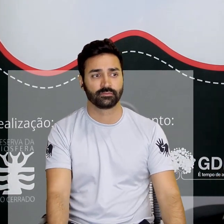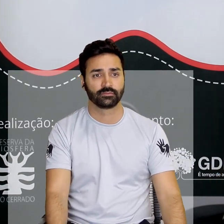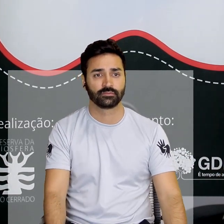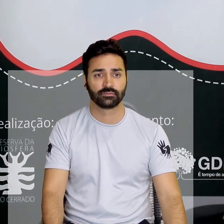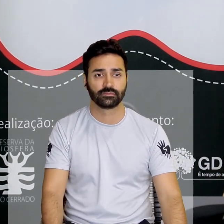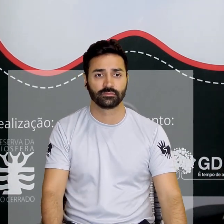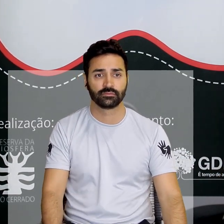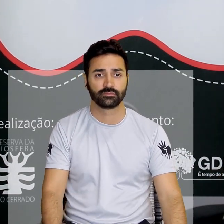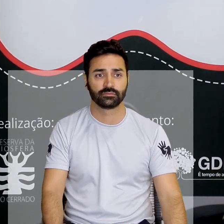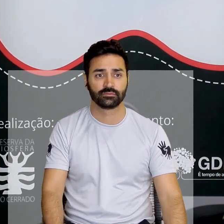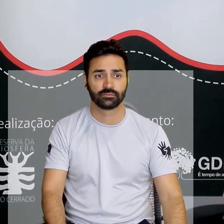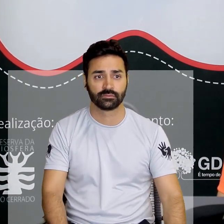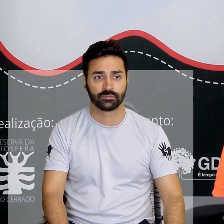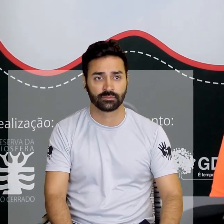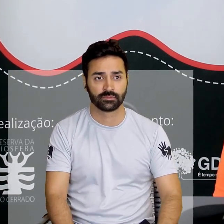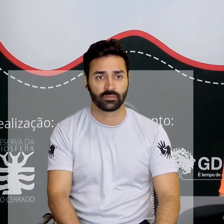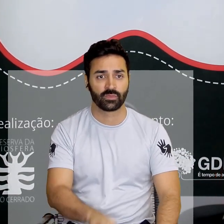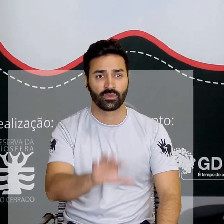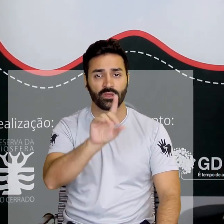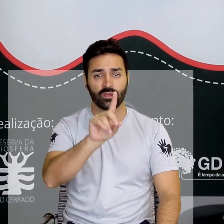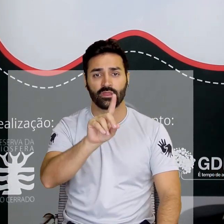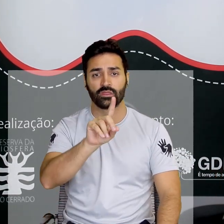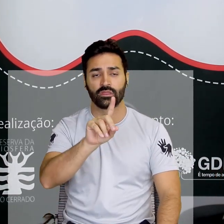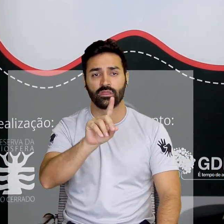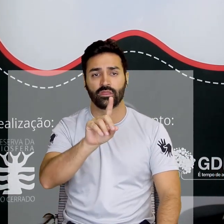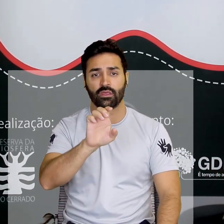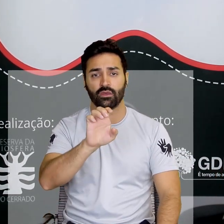Agora, Deuísa.